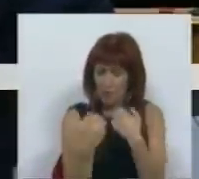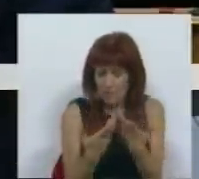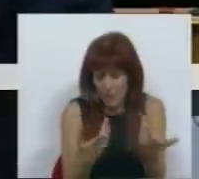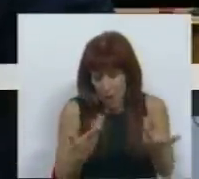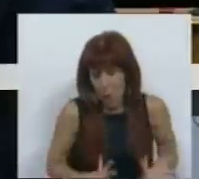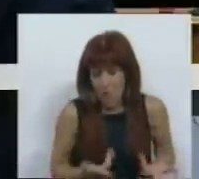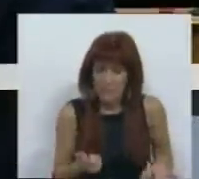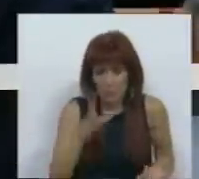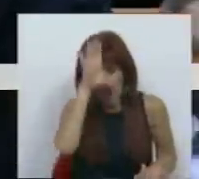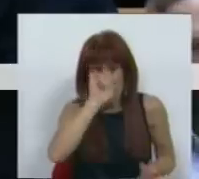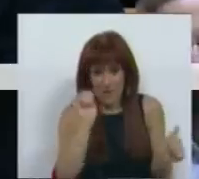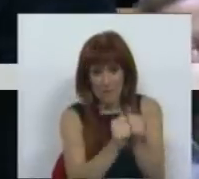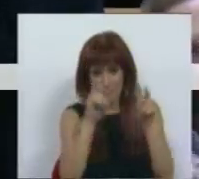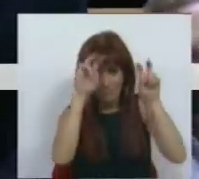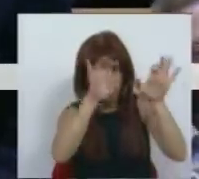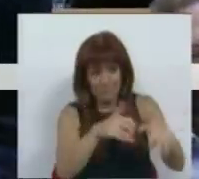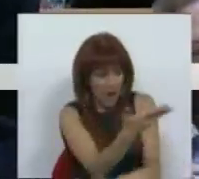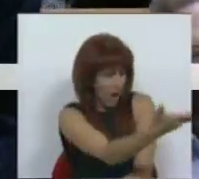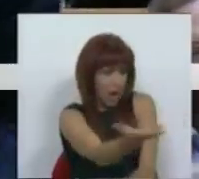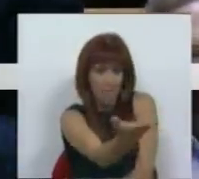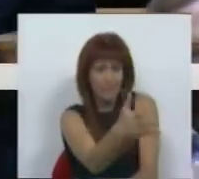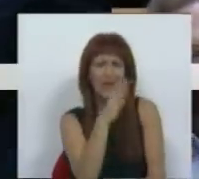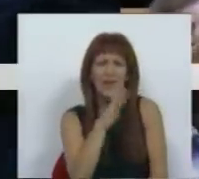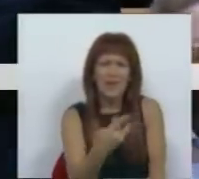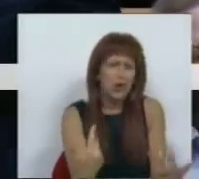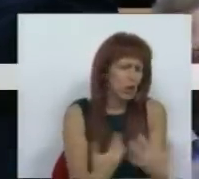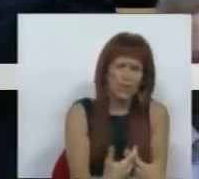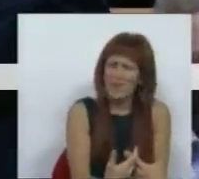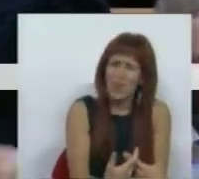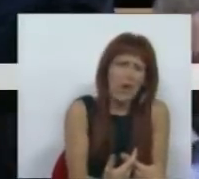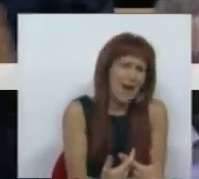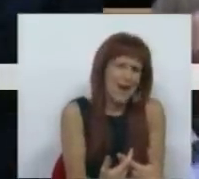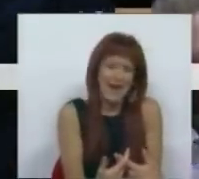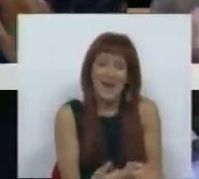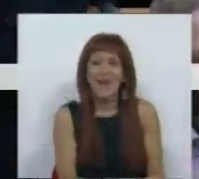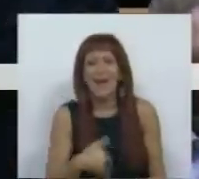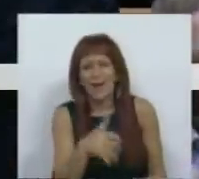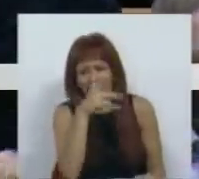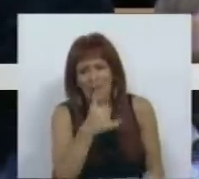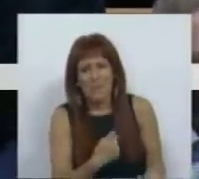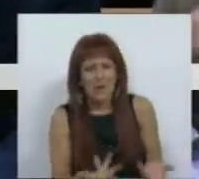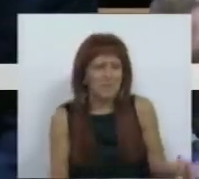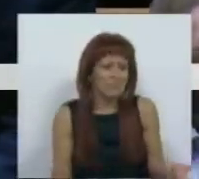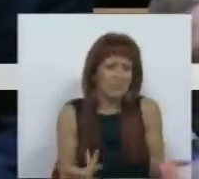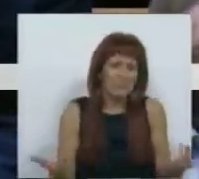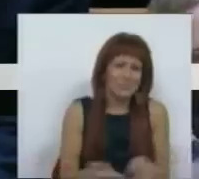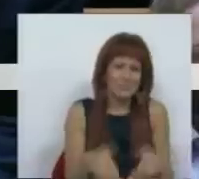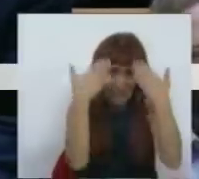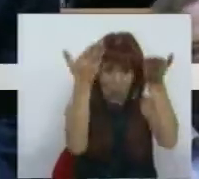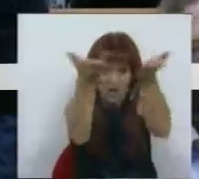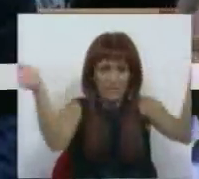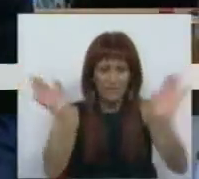é hoje o Ministro Miguel Relvas. E disso não há nenhuma dúvida. Isso é lamentável do ponto de vista